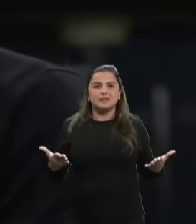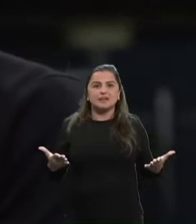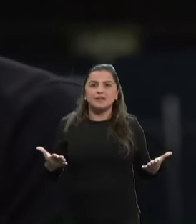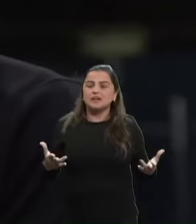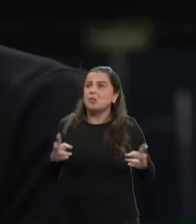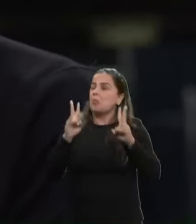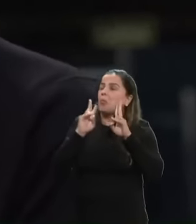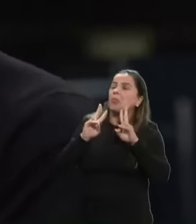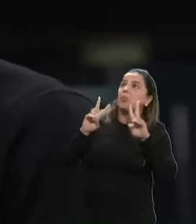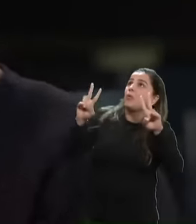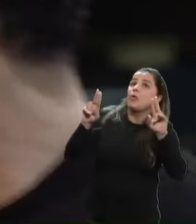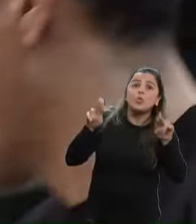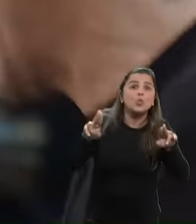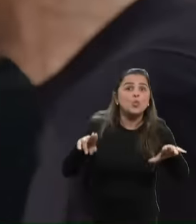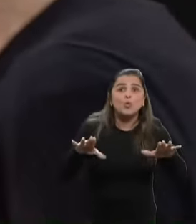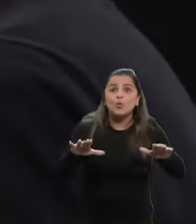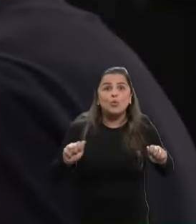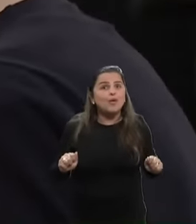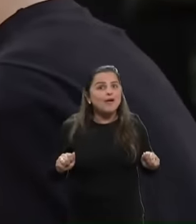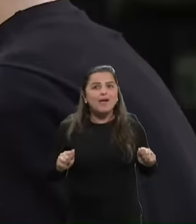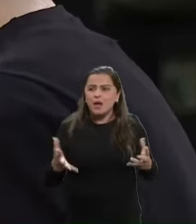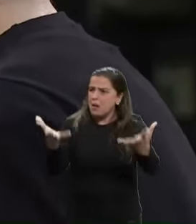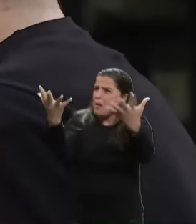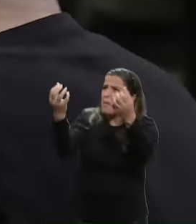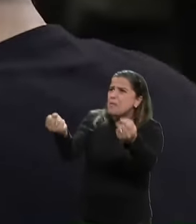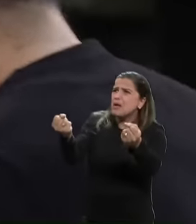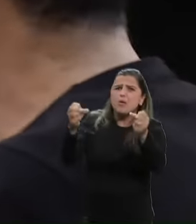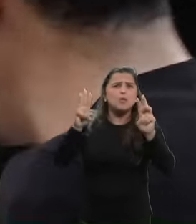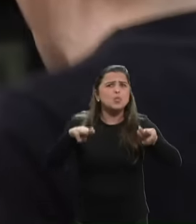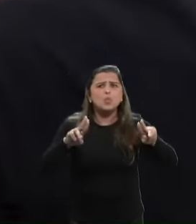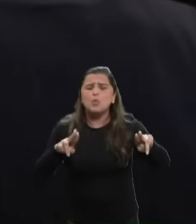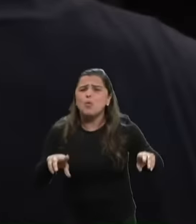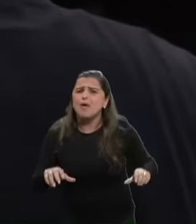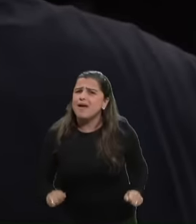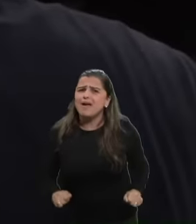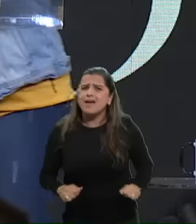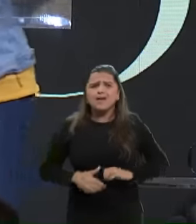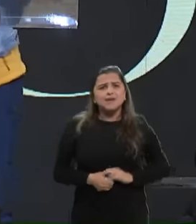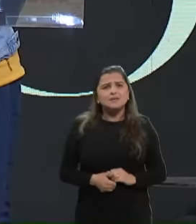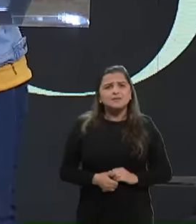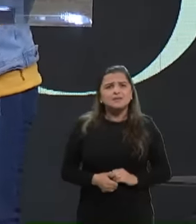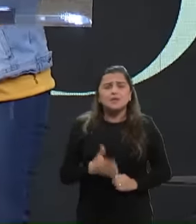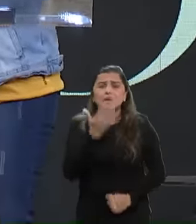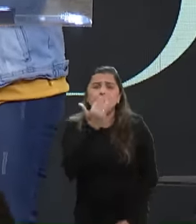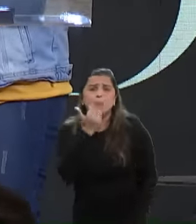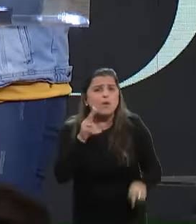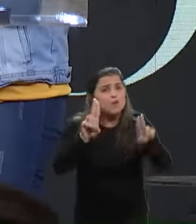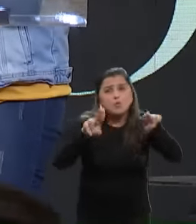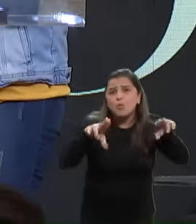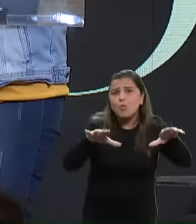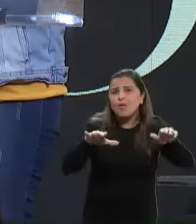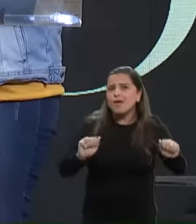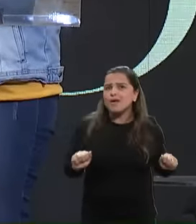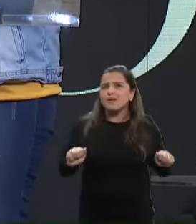Nunca ninguém viu. Nunca ninguém pegou. Ninguém comeu.